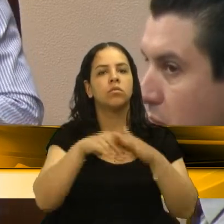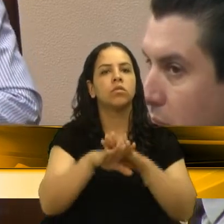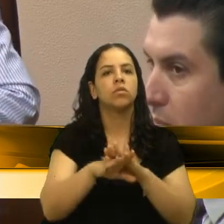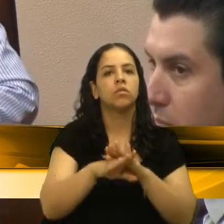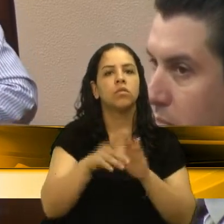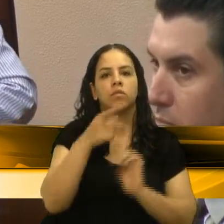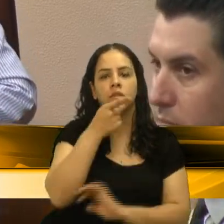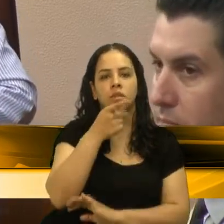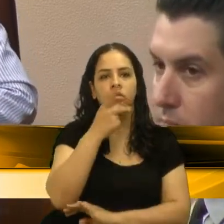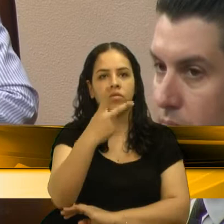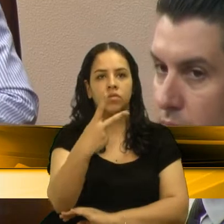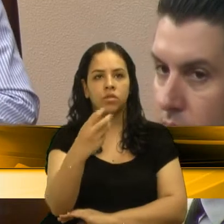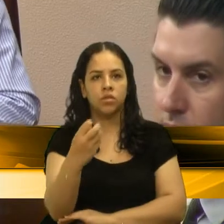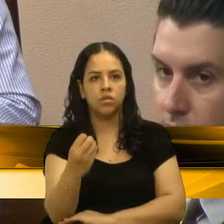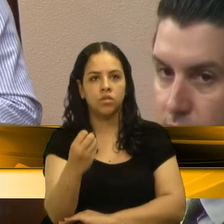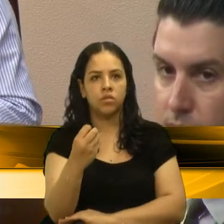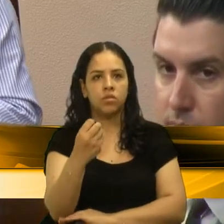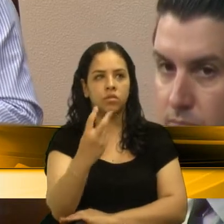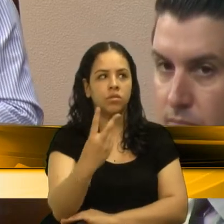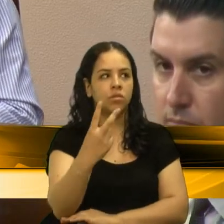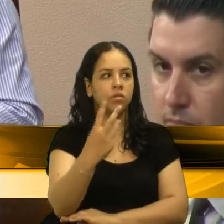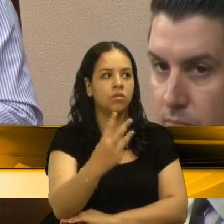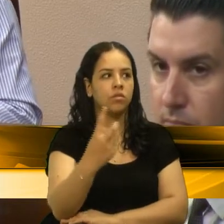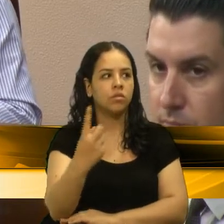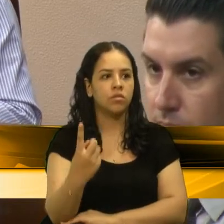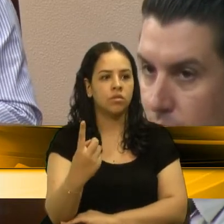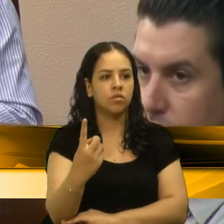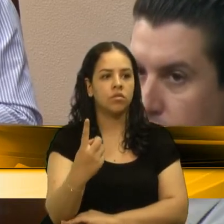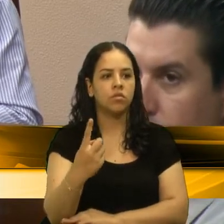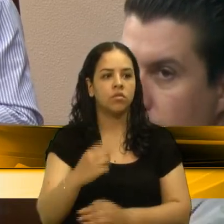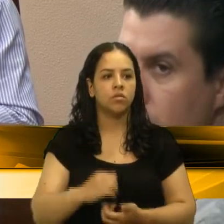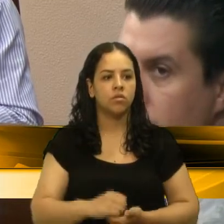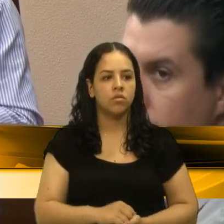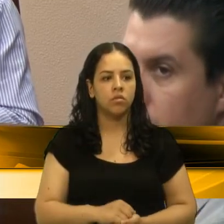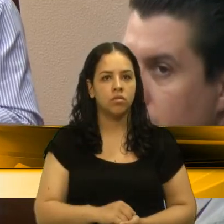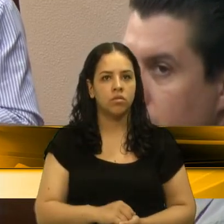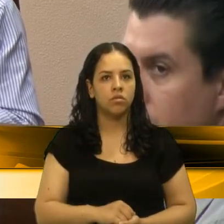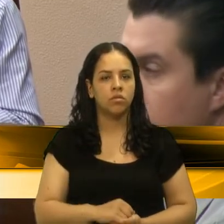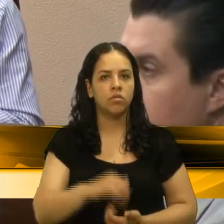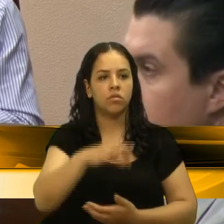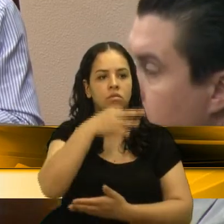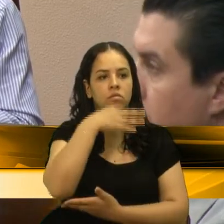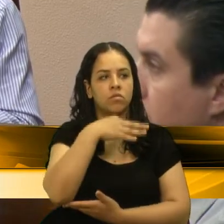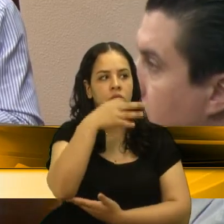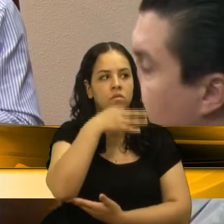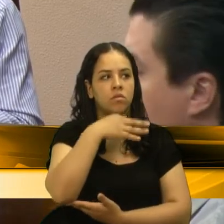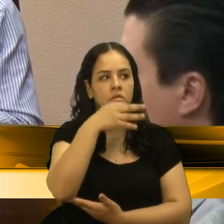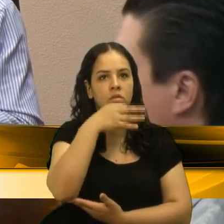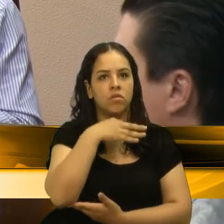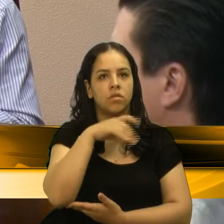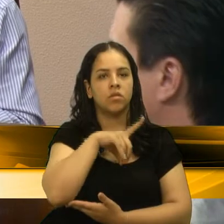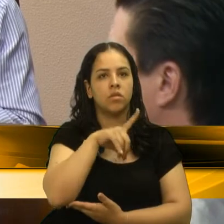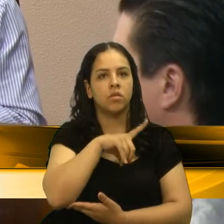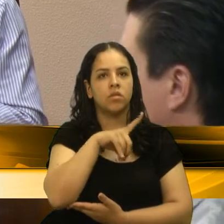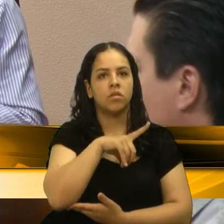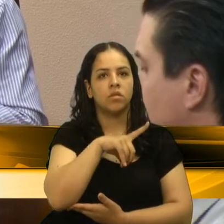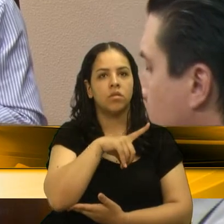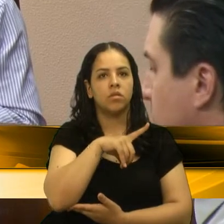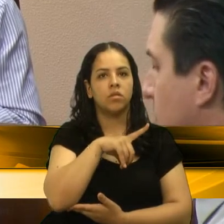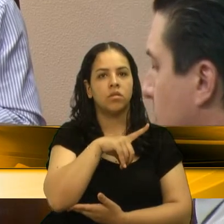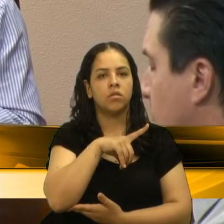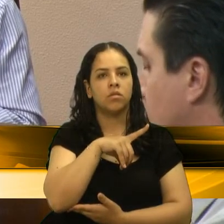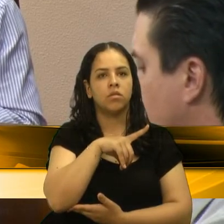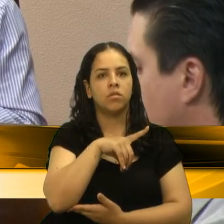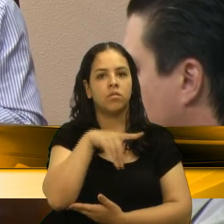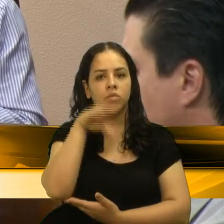decreto 20.381, que regulamenta os eventos temporários no município de Caxias do Sul. Então, durante essa elaboração do decreto, a senhora